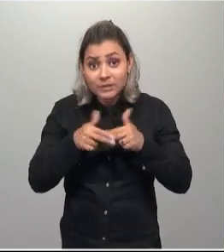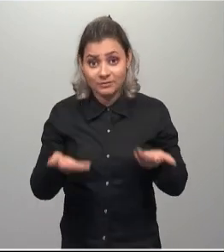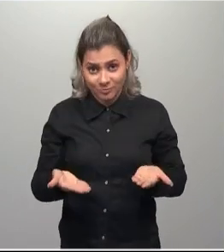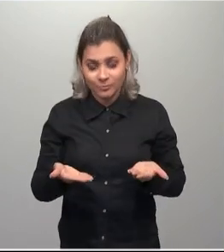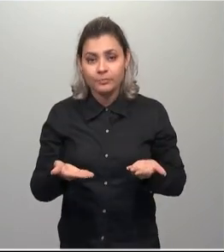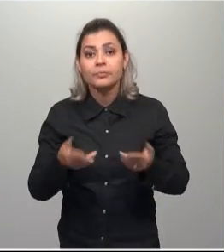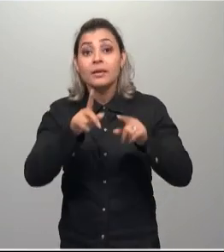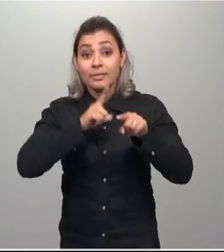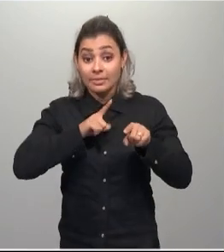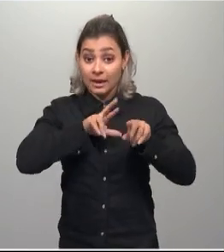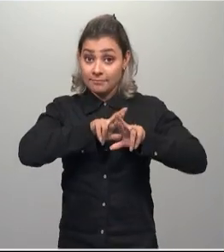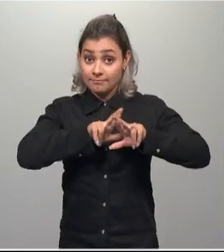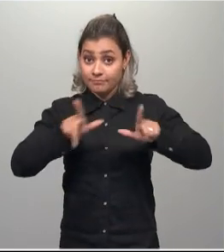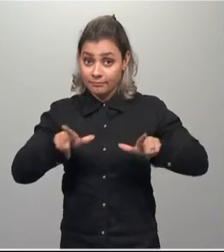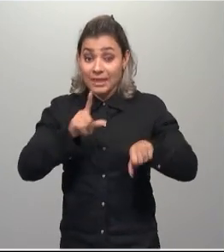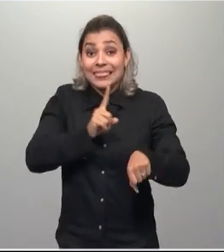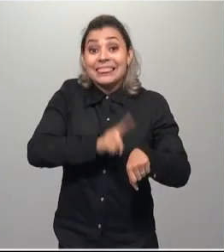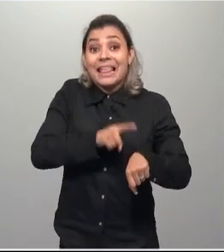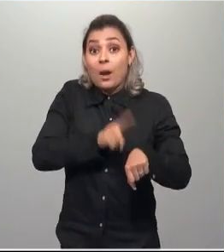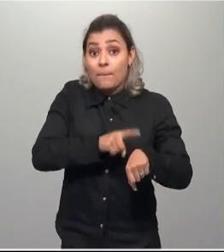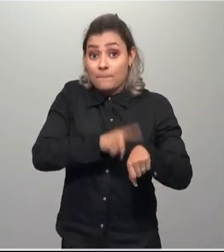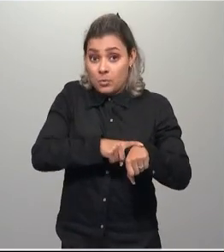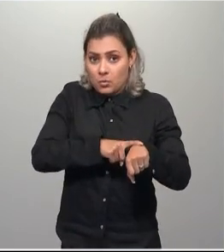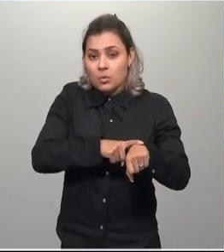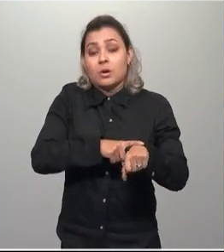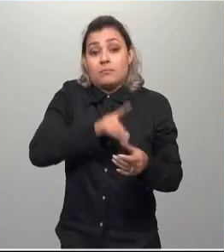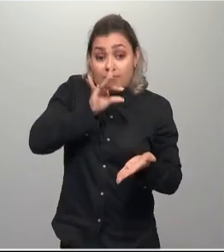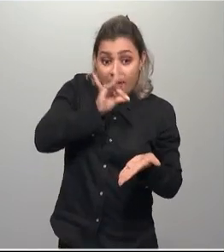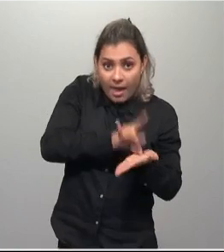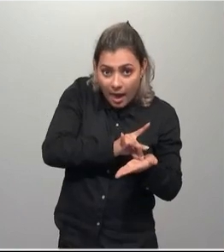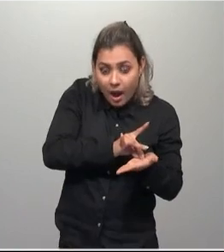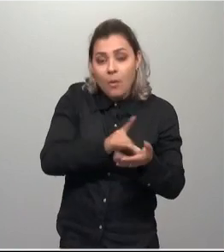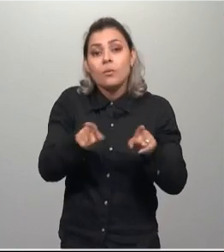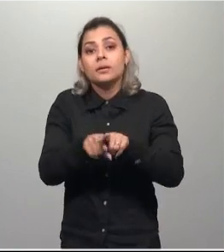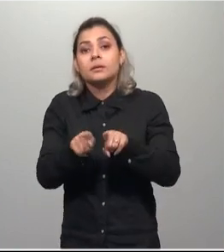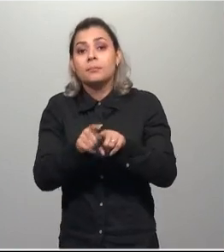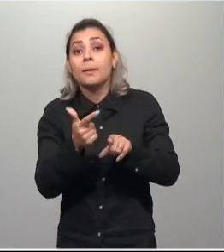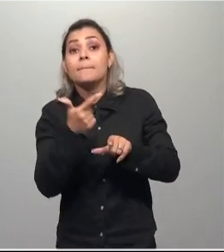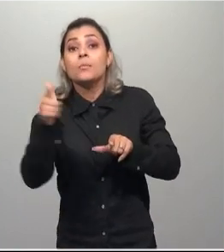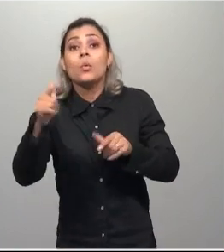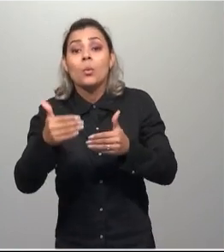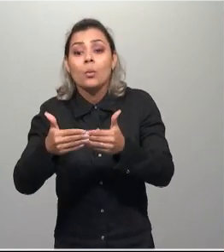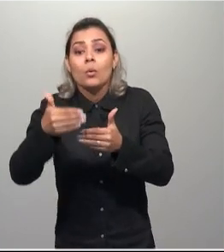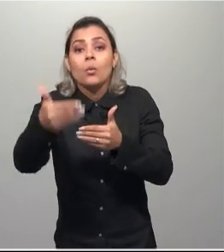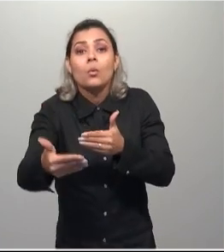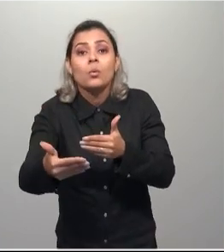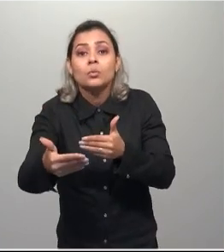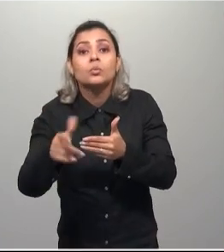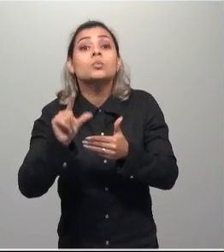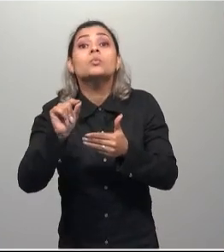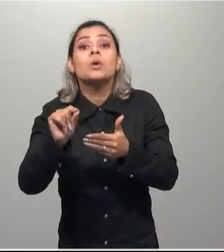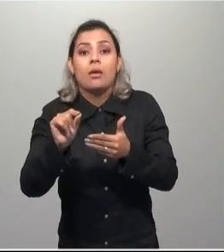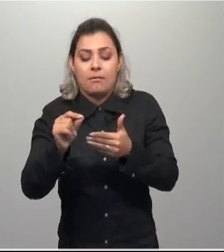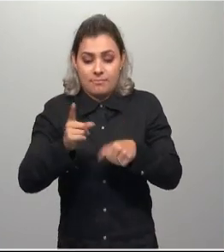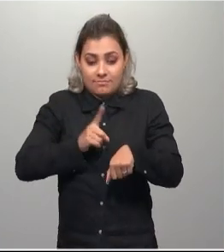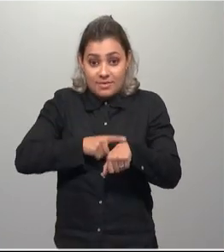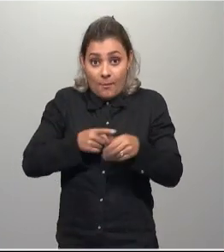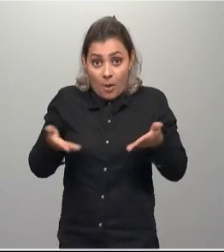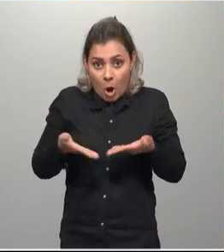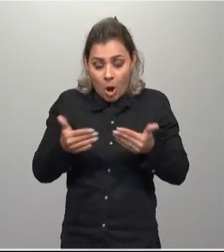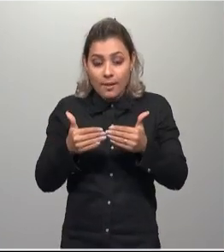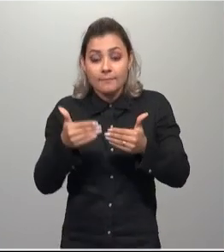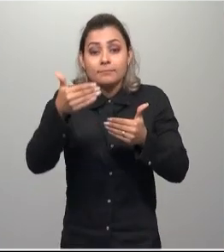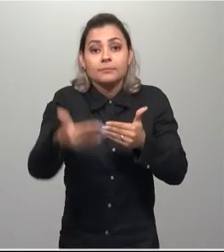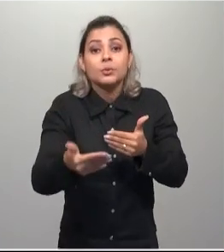tem uma variável tempo estado atual e próximo estado ou é o tempo que isso